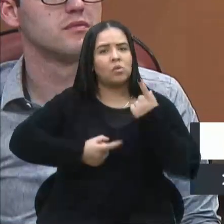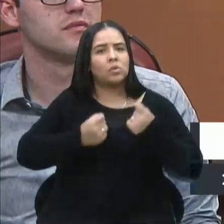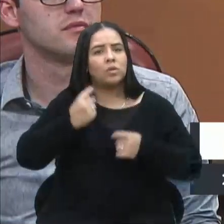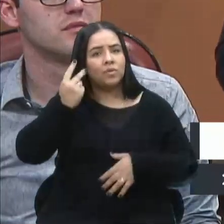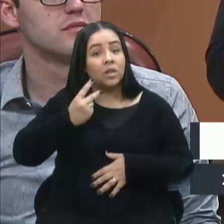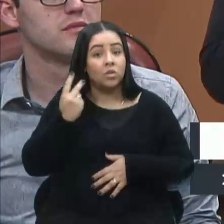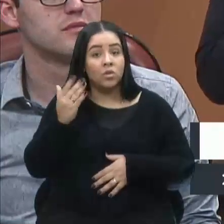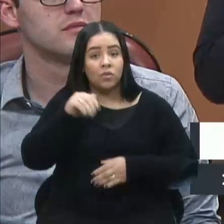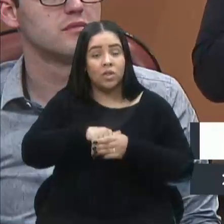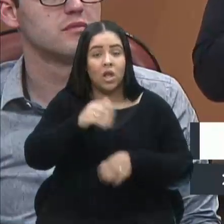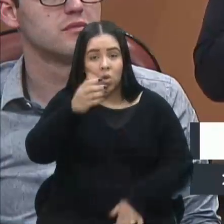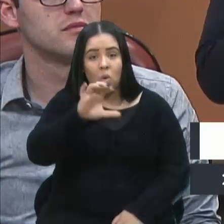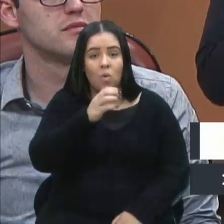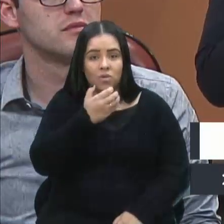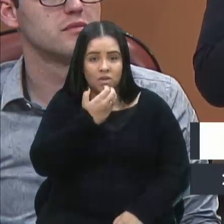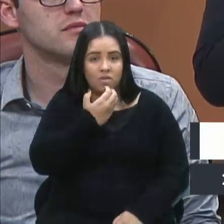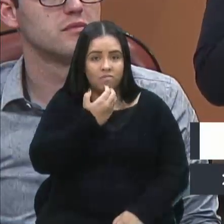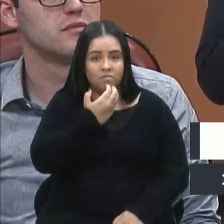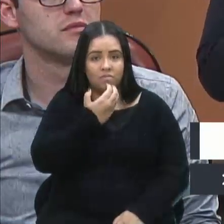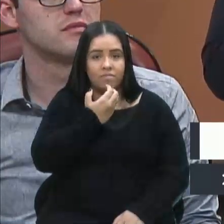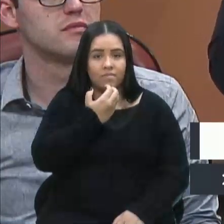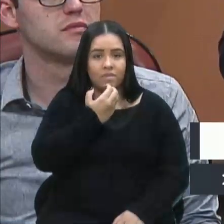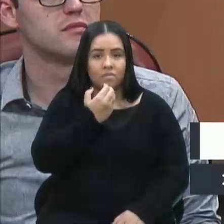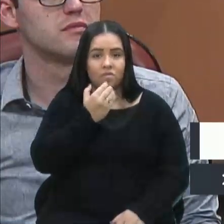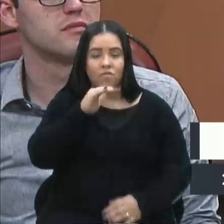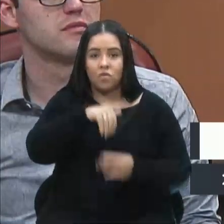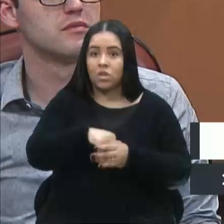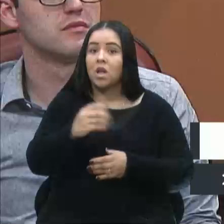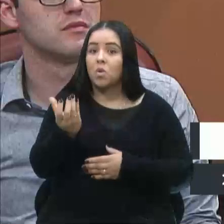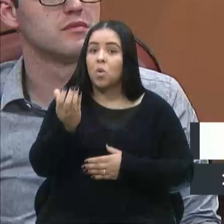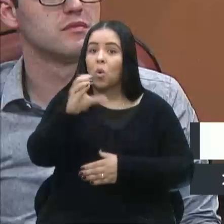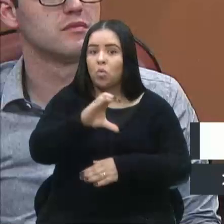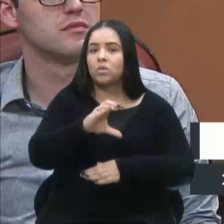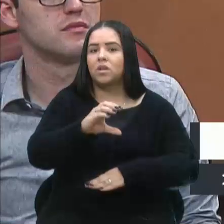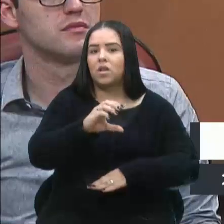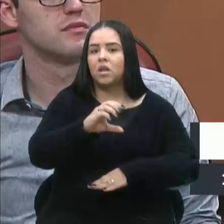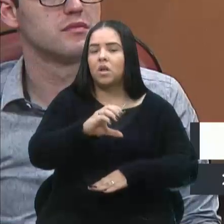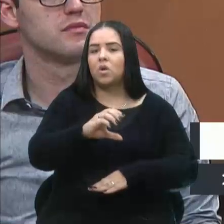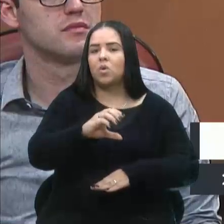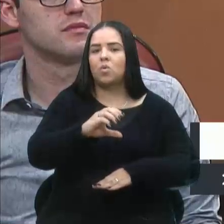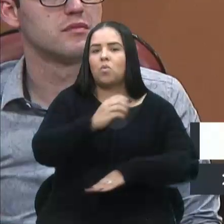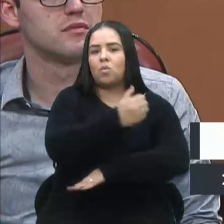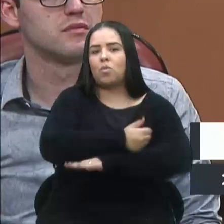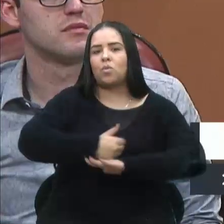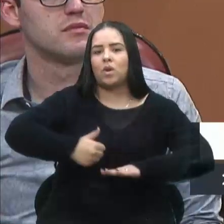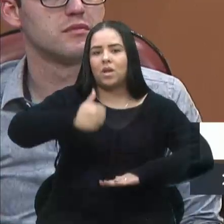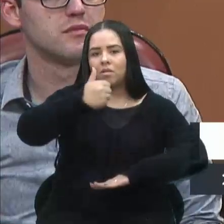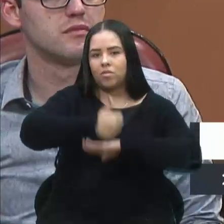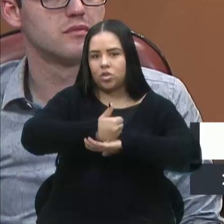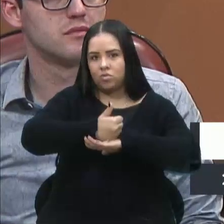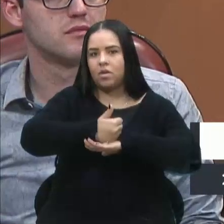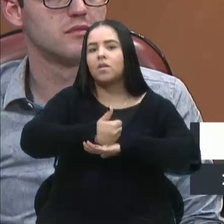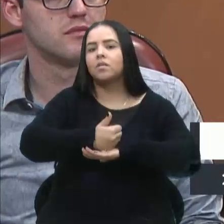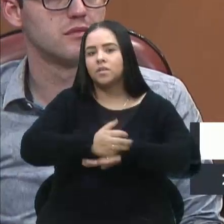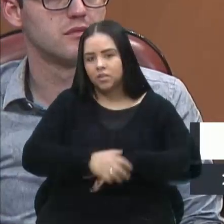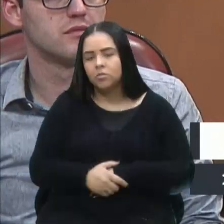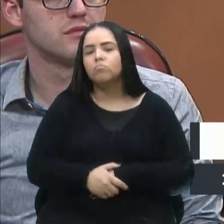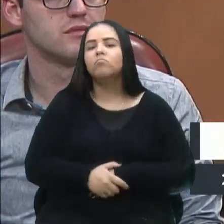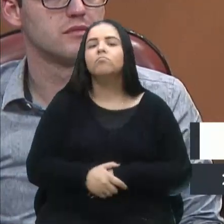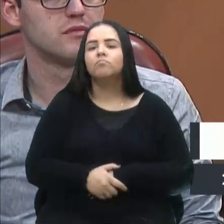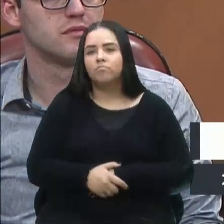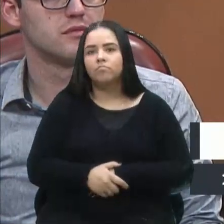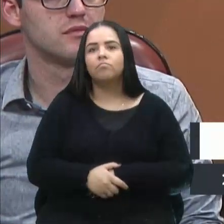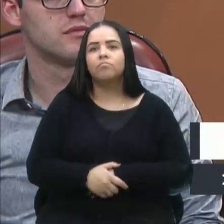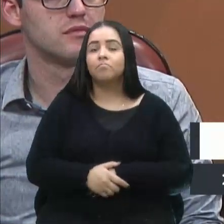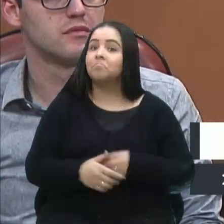votaram contra o impeachment. Tem que ser lembrado. Votaram contra. Então, né,